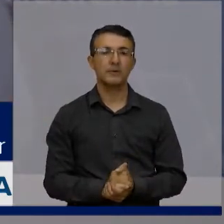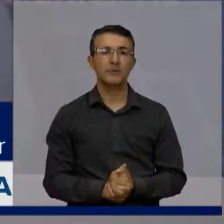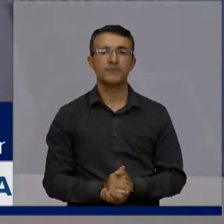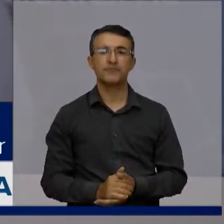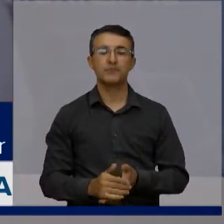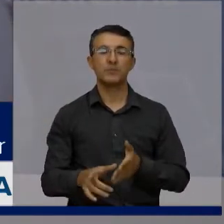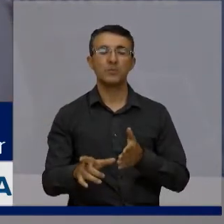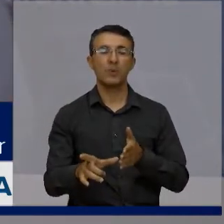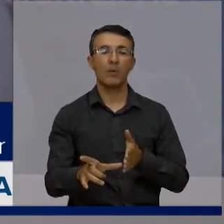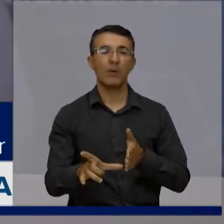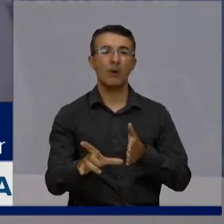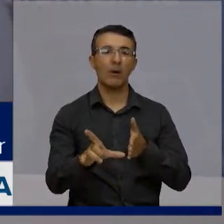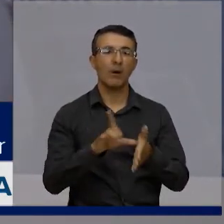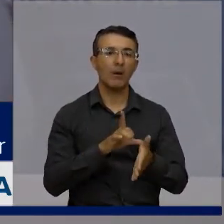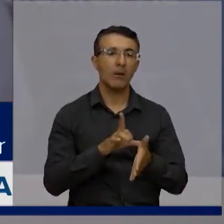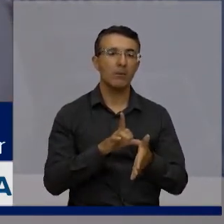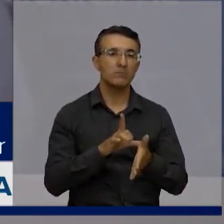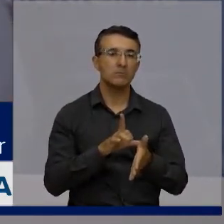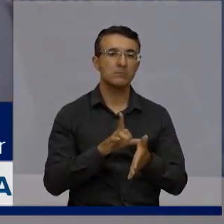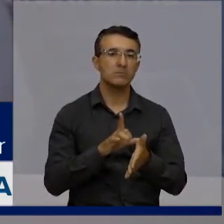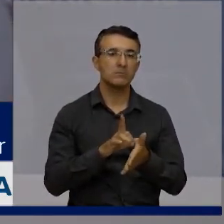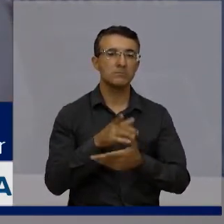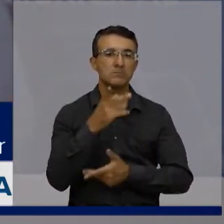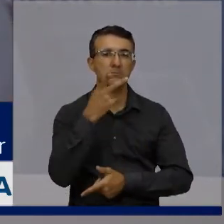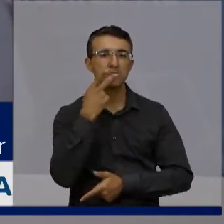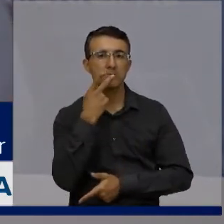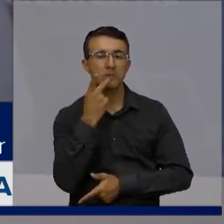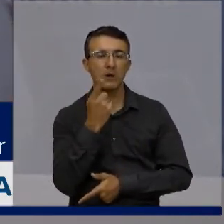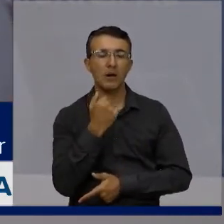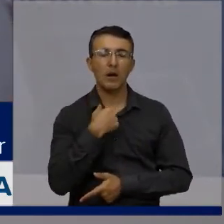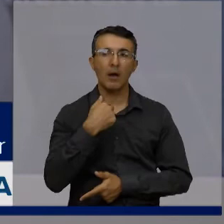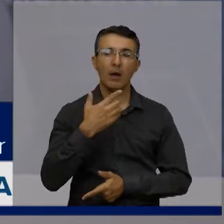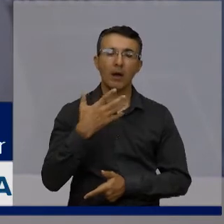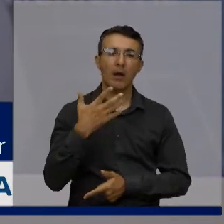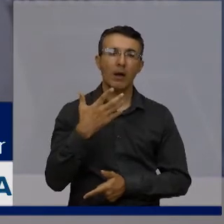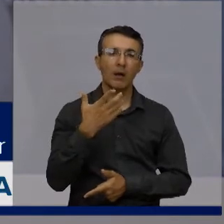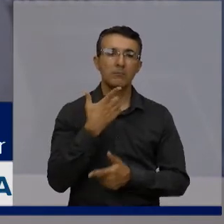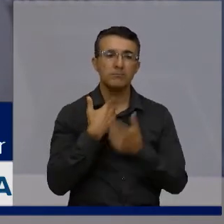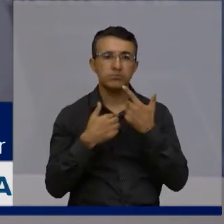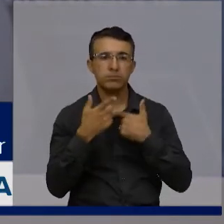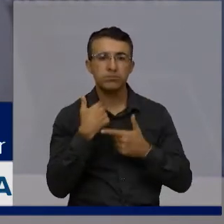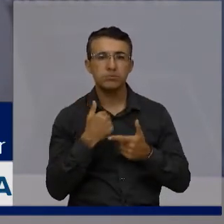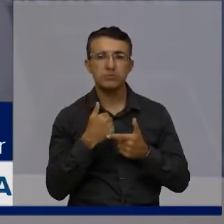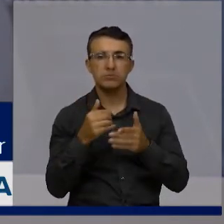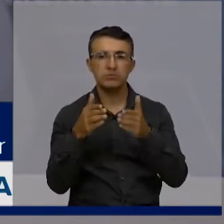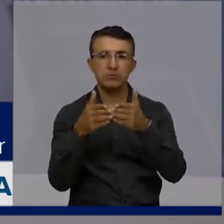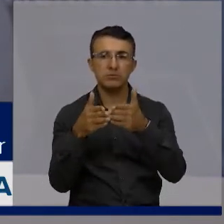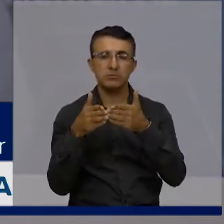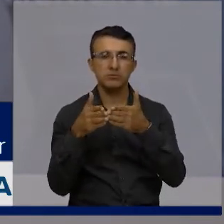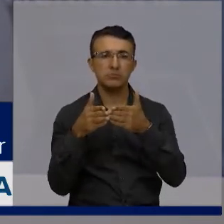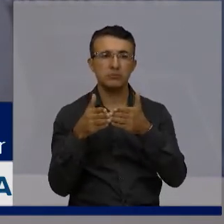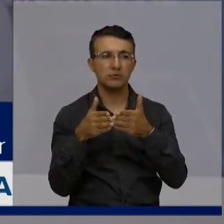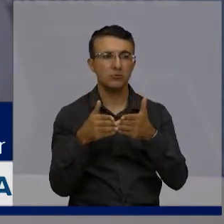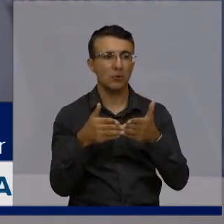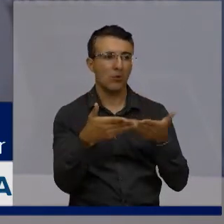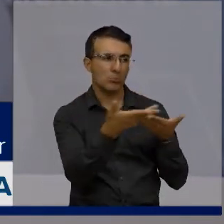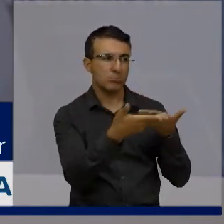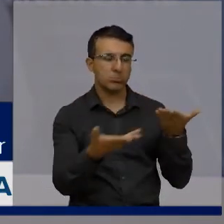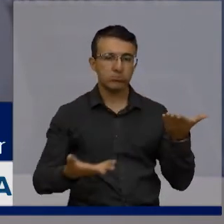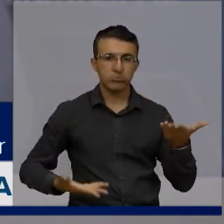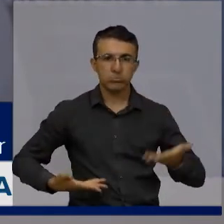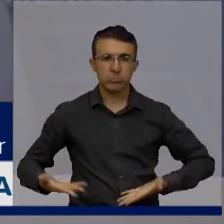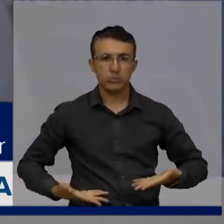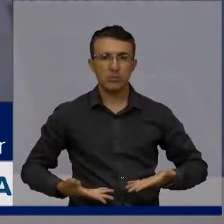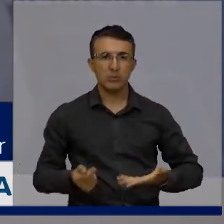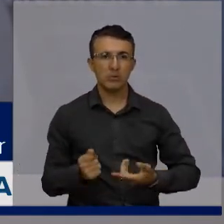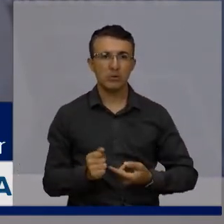Antes de falar aqui nesse microfone, eu gostaria, por gentileza, que os nossos profissionais técnicos pudessem colocar